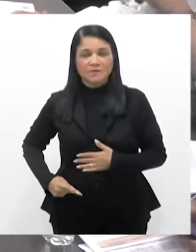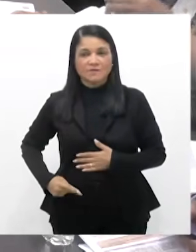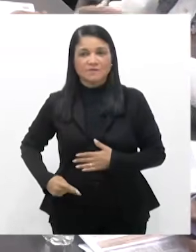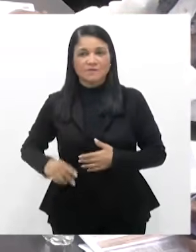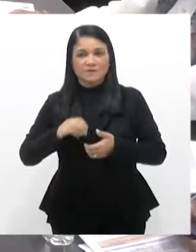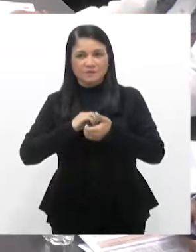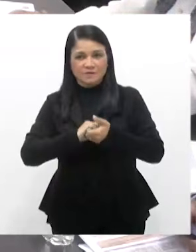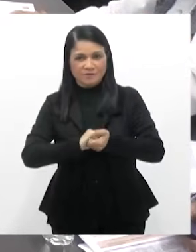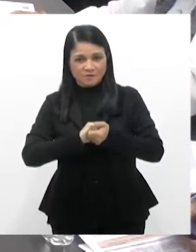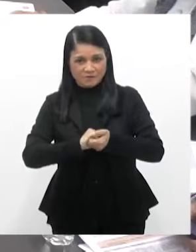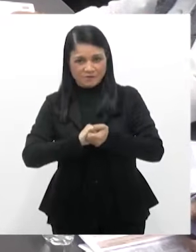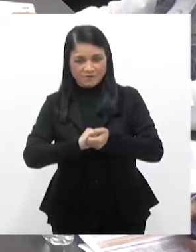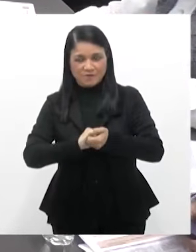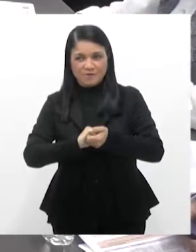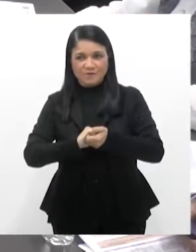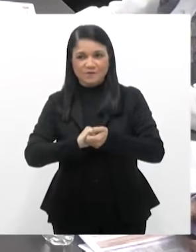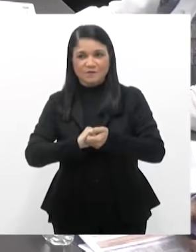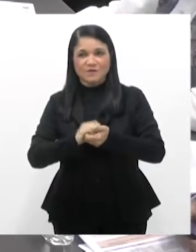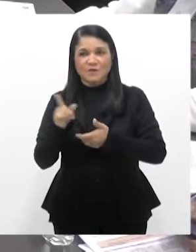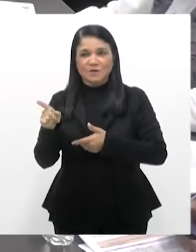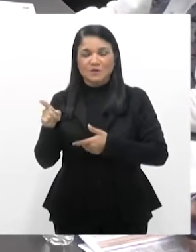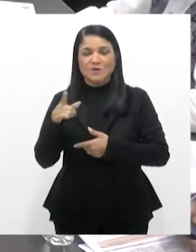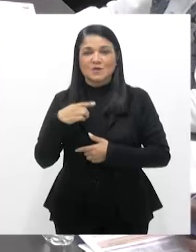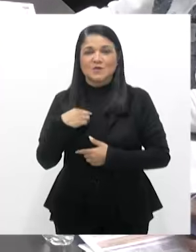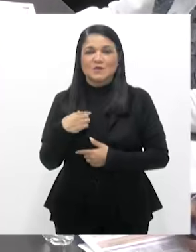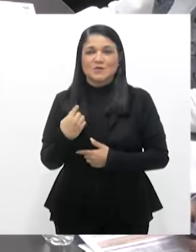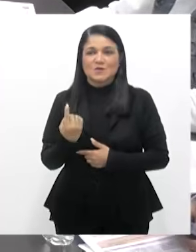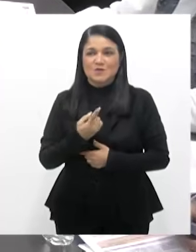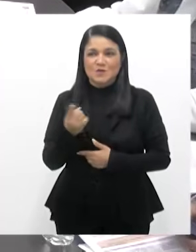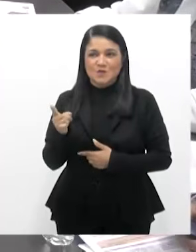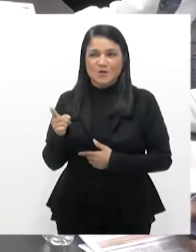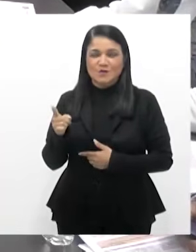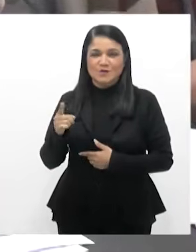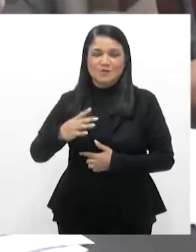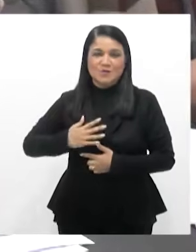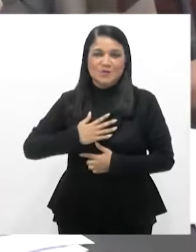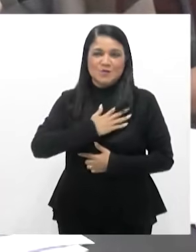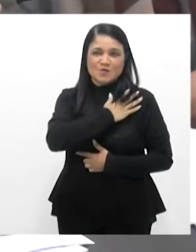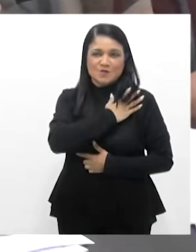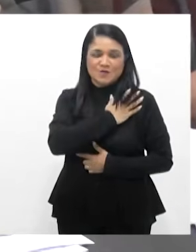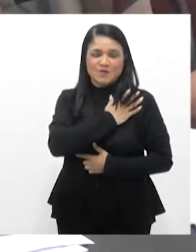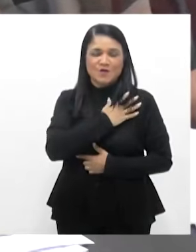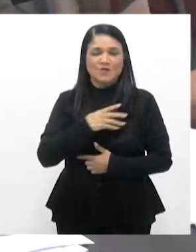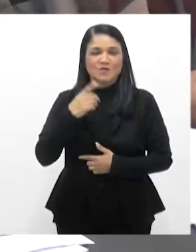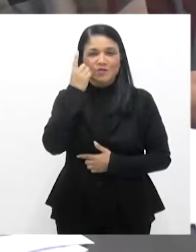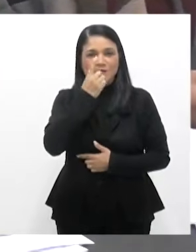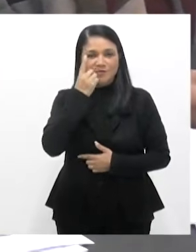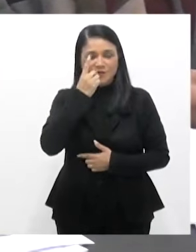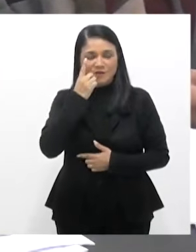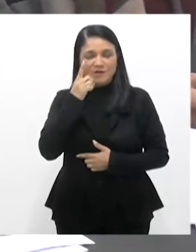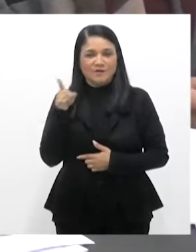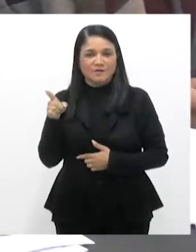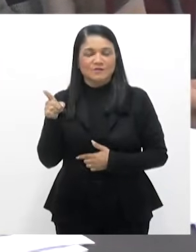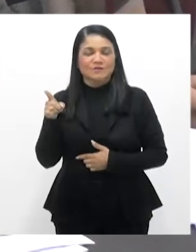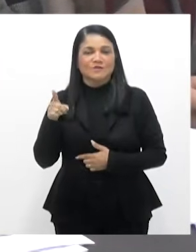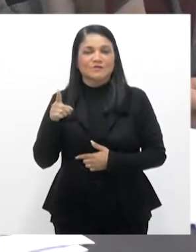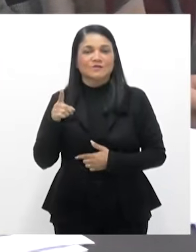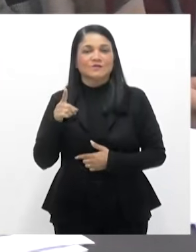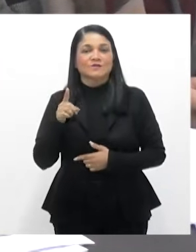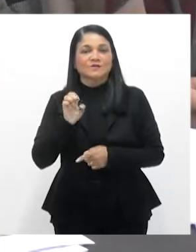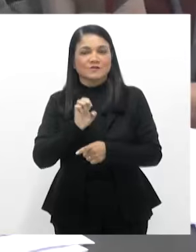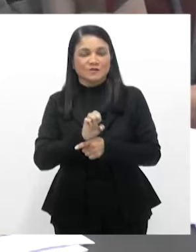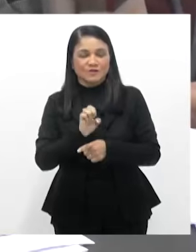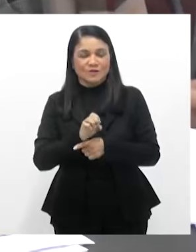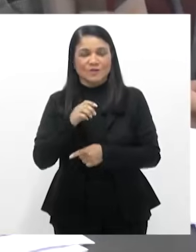saudar o nosso dublê de coronel e deputado estadual Marcelo Dino,